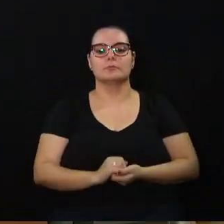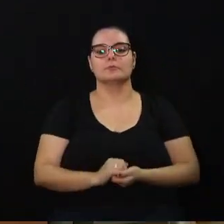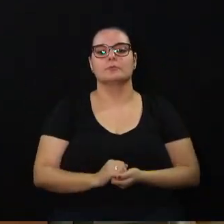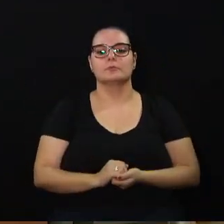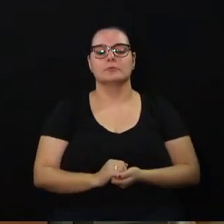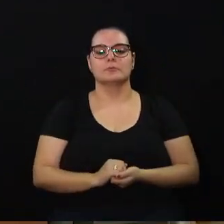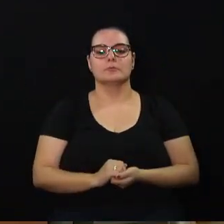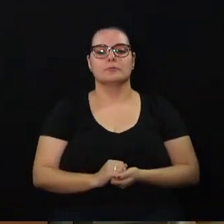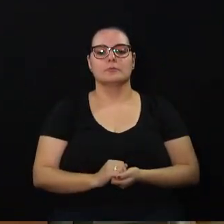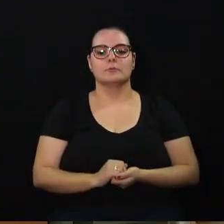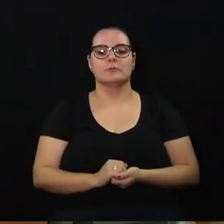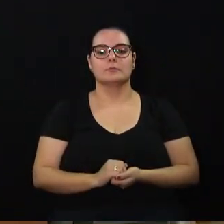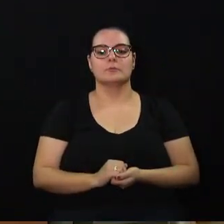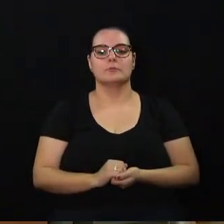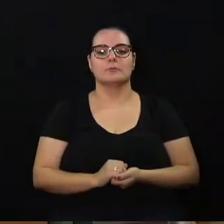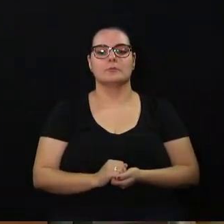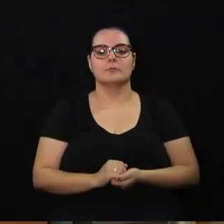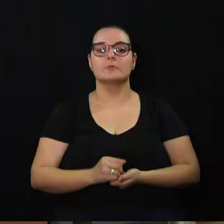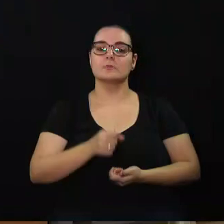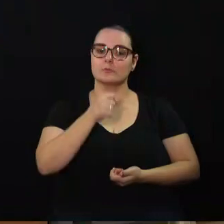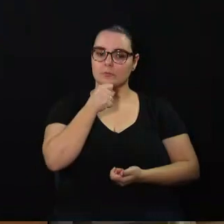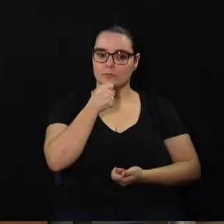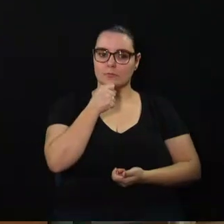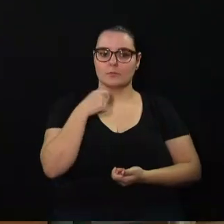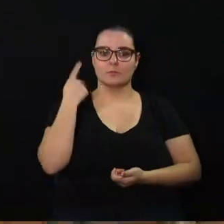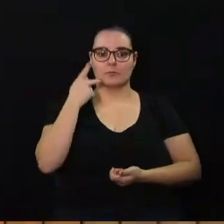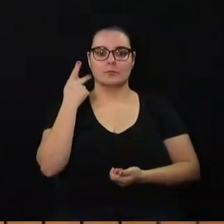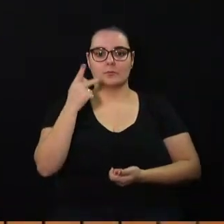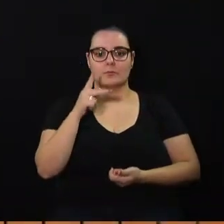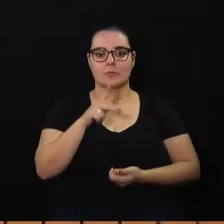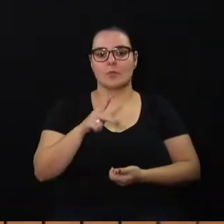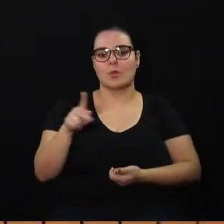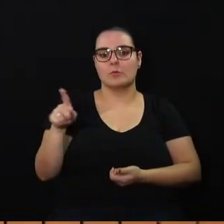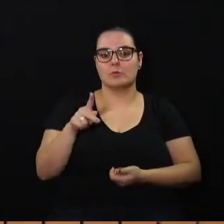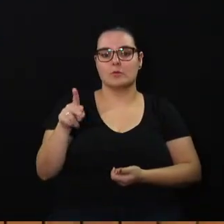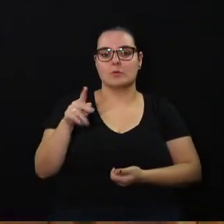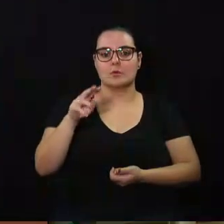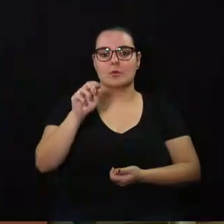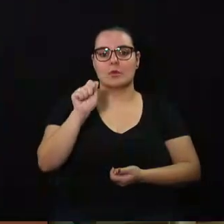abrimos a palavra agora ao vereador professor alberto